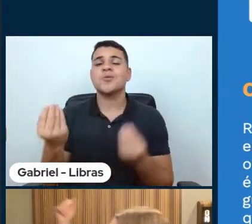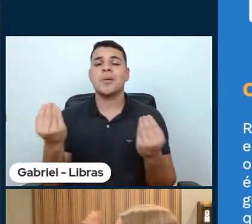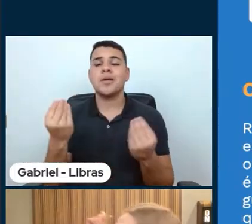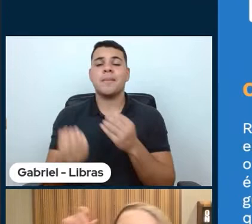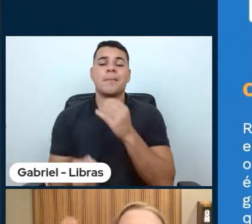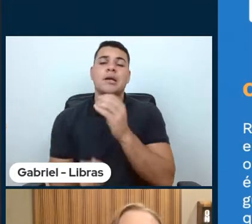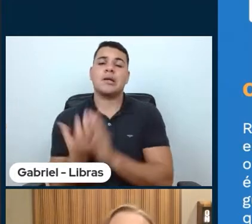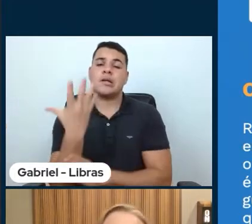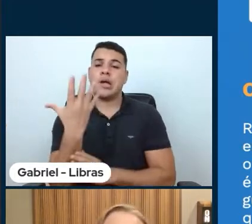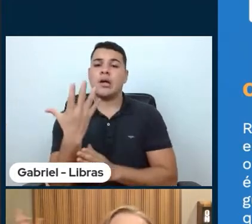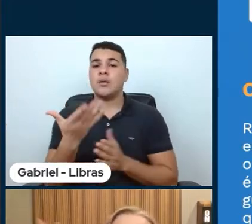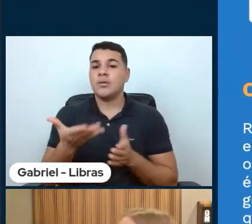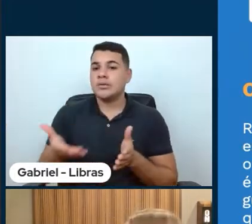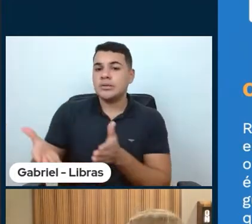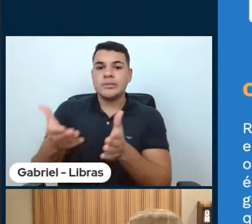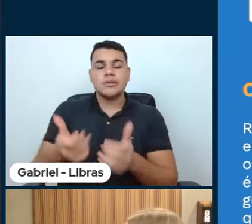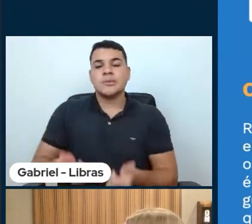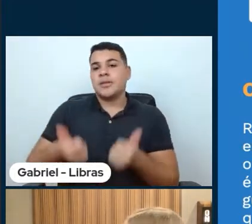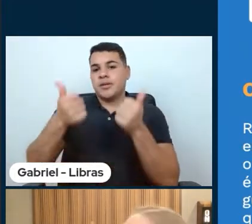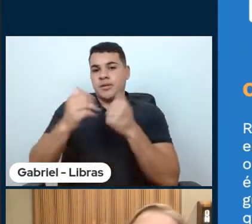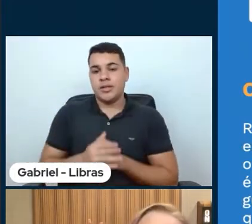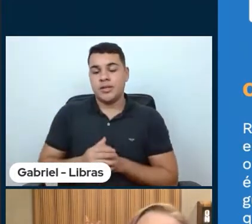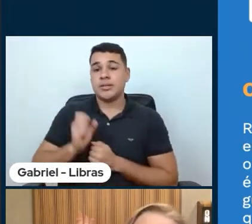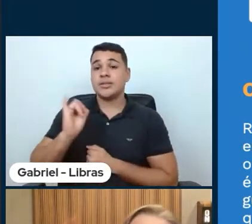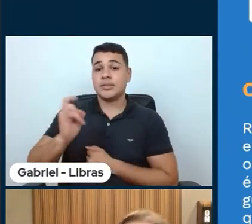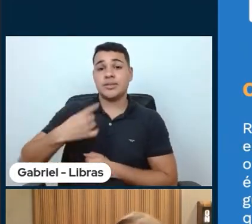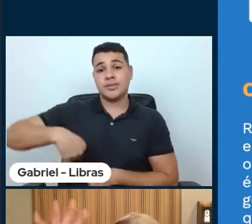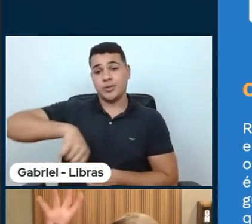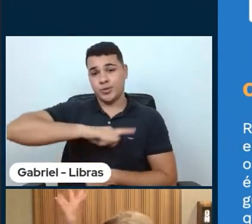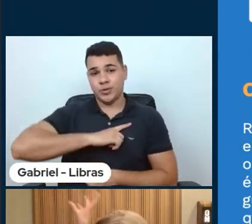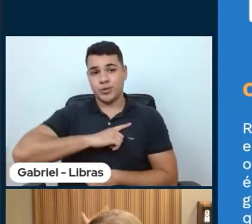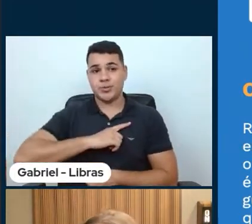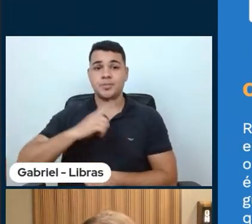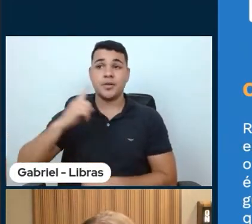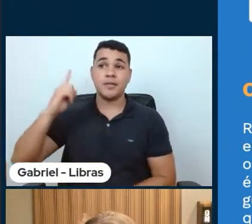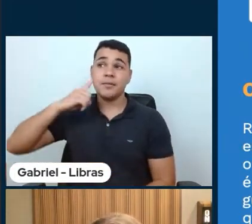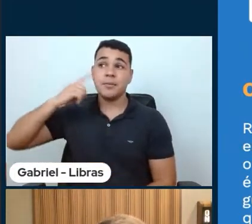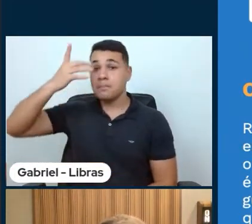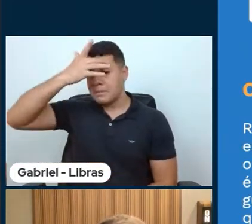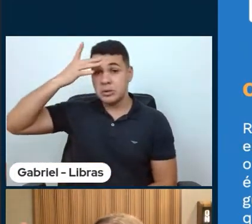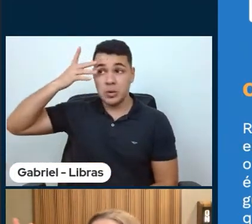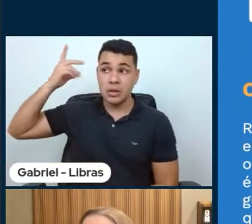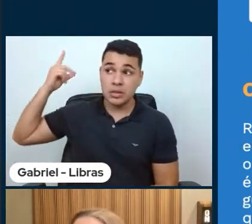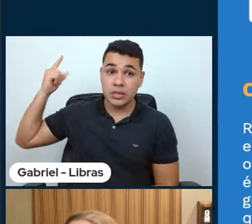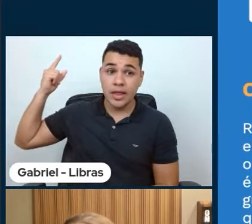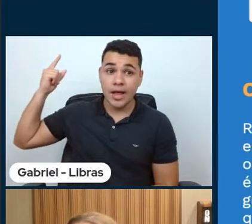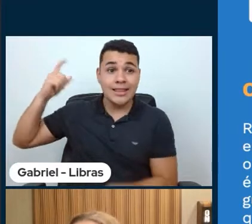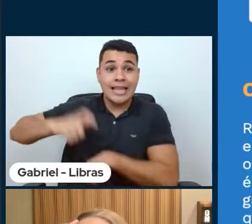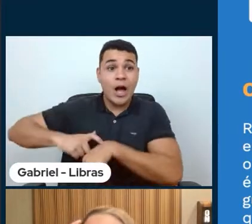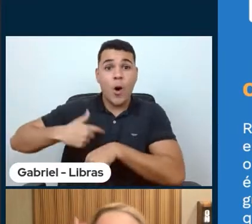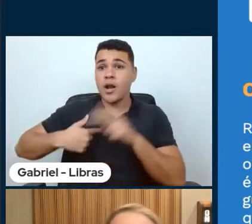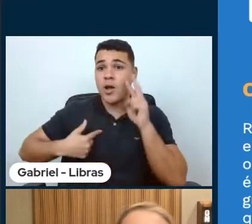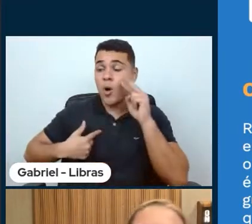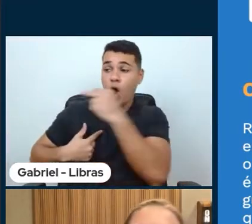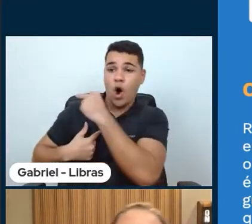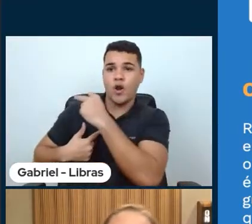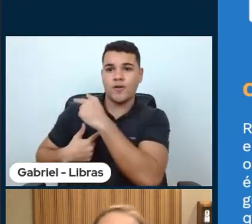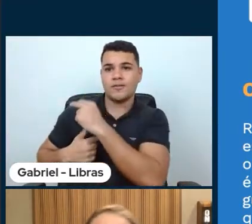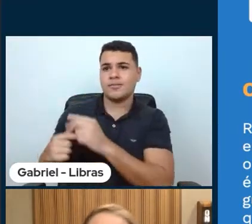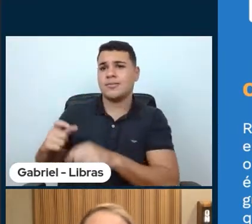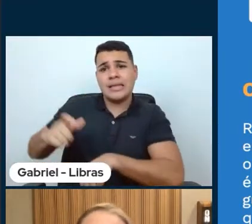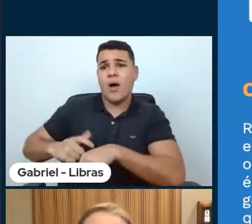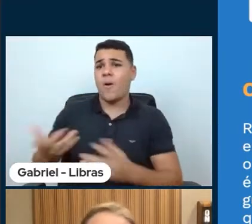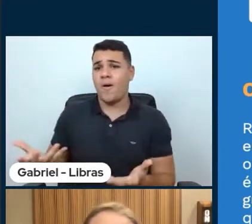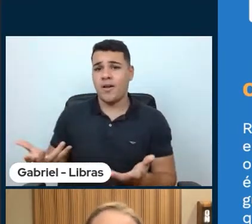eu automaticamente eu vou olhar para trás e aí eu eu vou é um truque que o diretor tem para